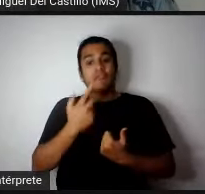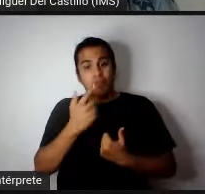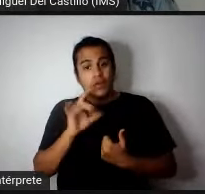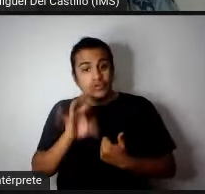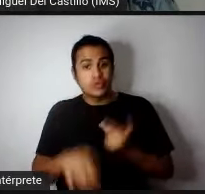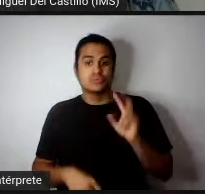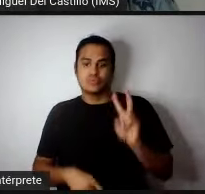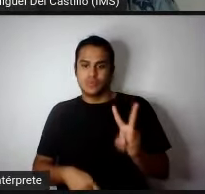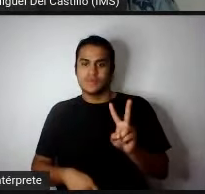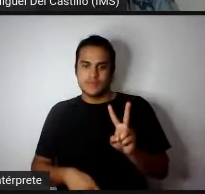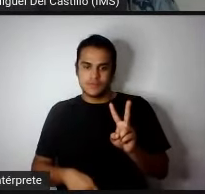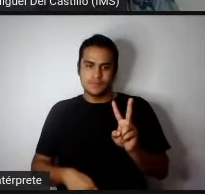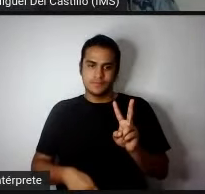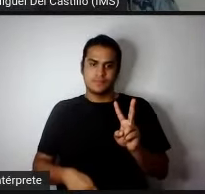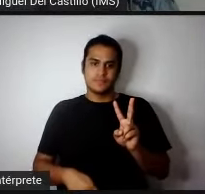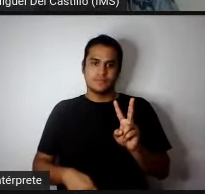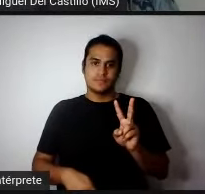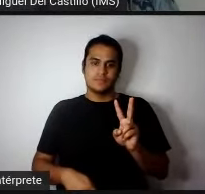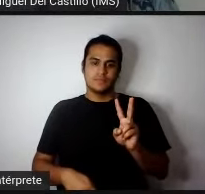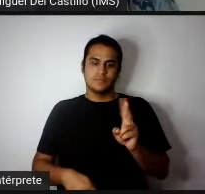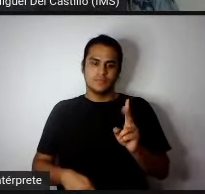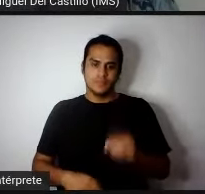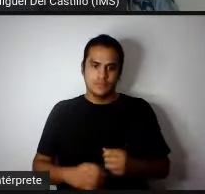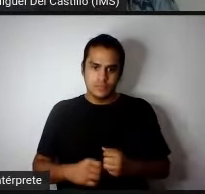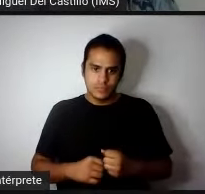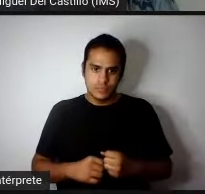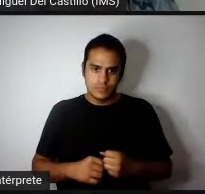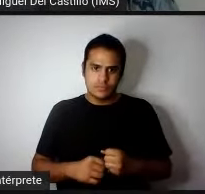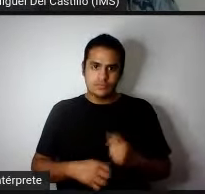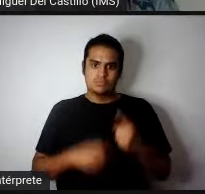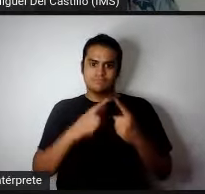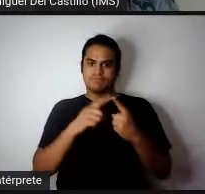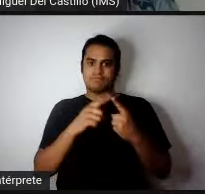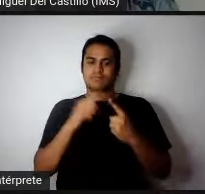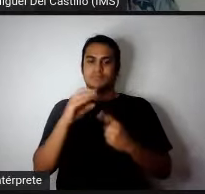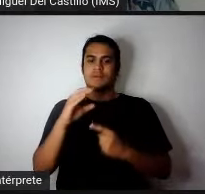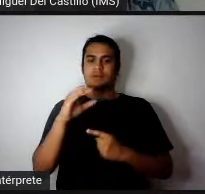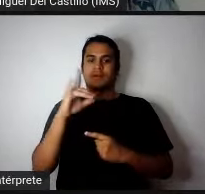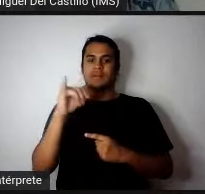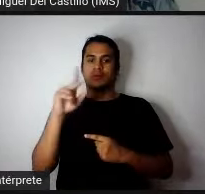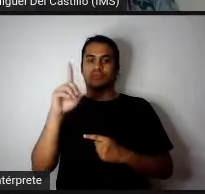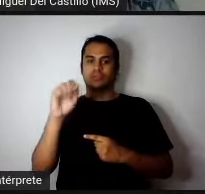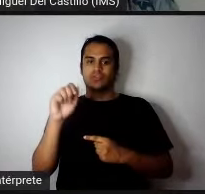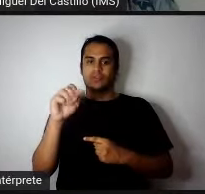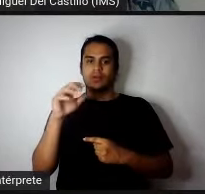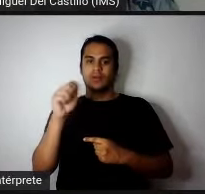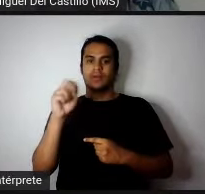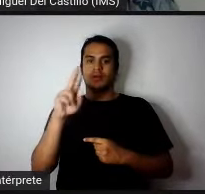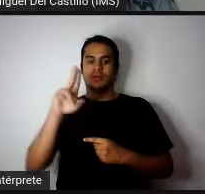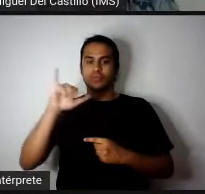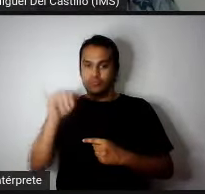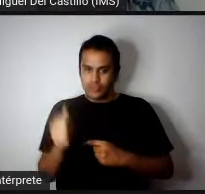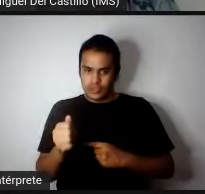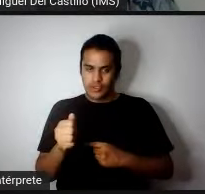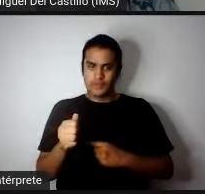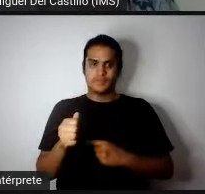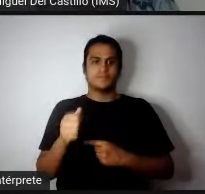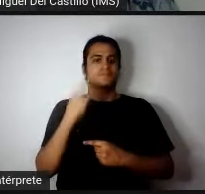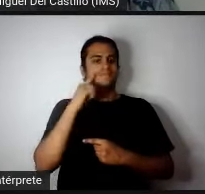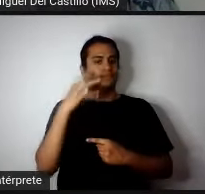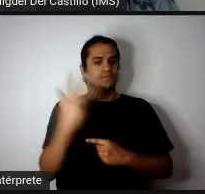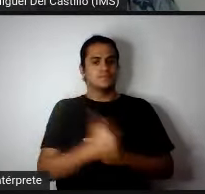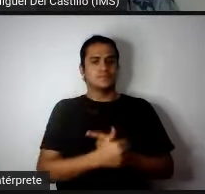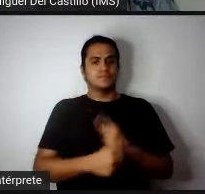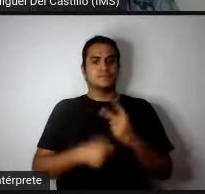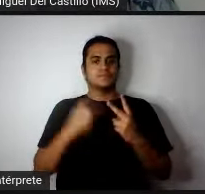A Gyori, sobre Cláudia Andujar, que é extraordinária, quem puder ver. E